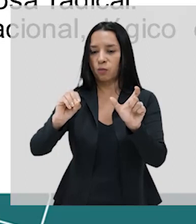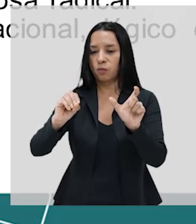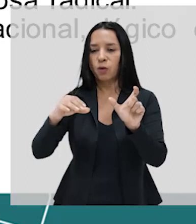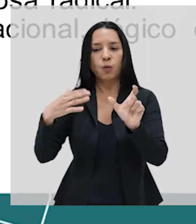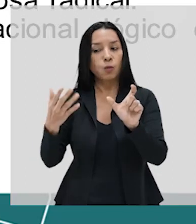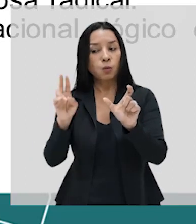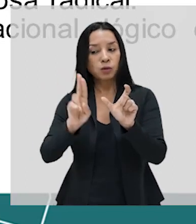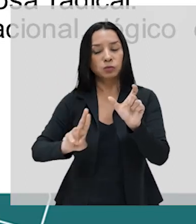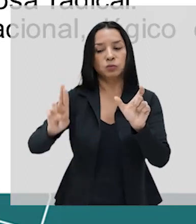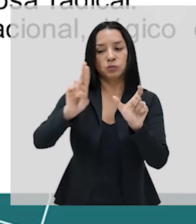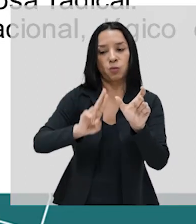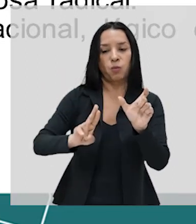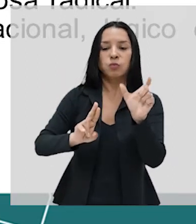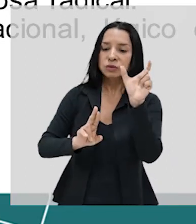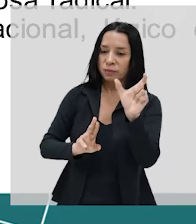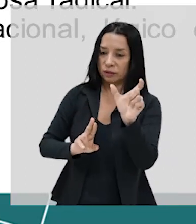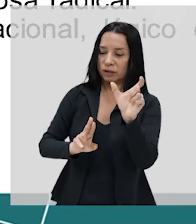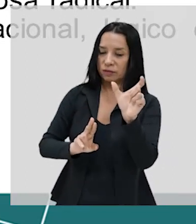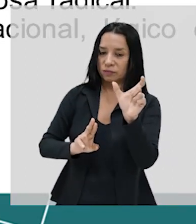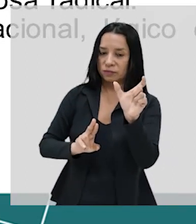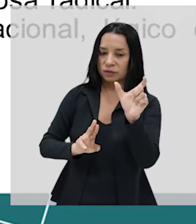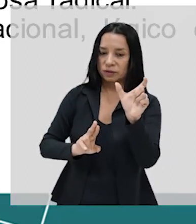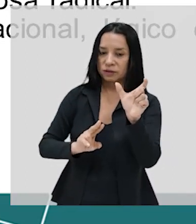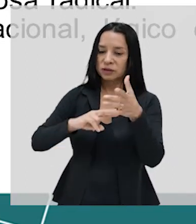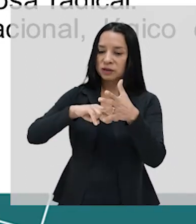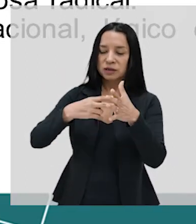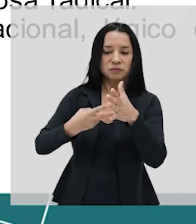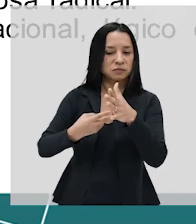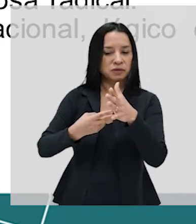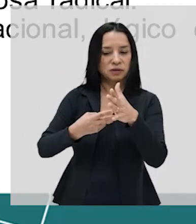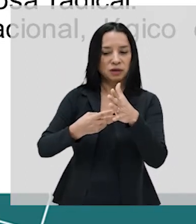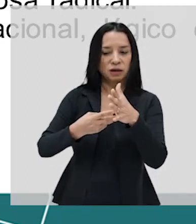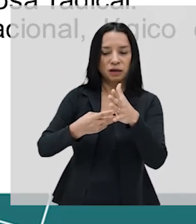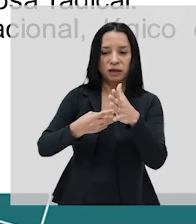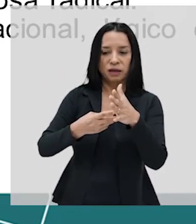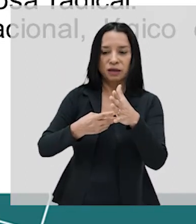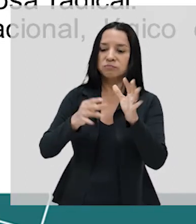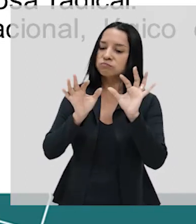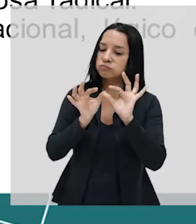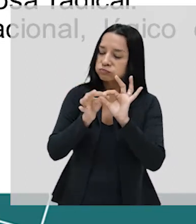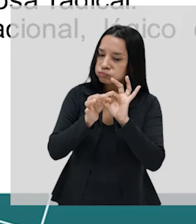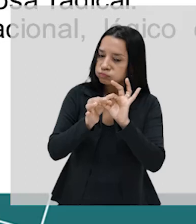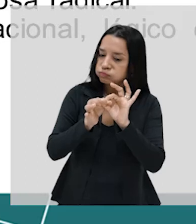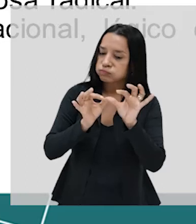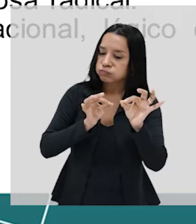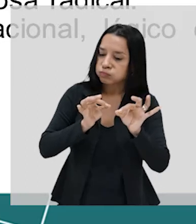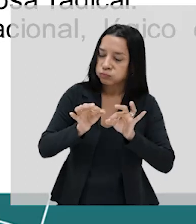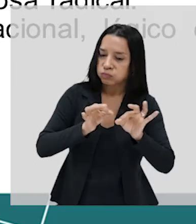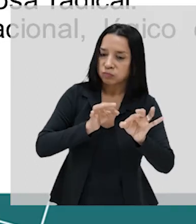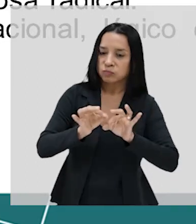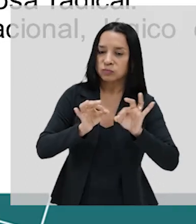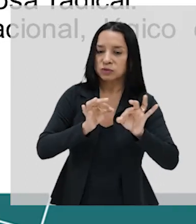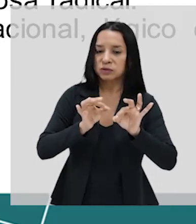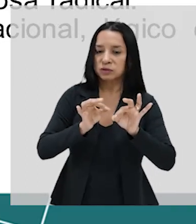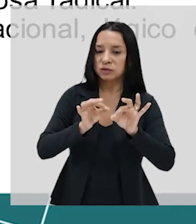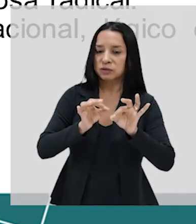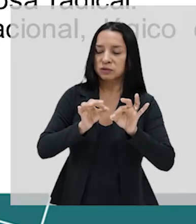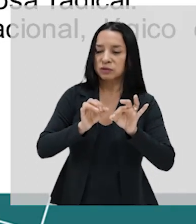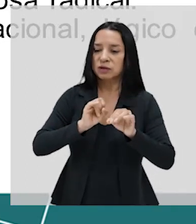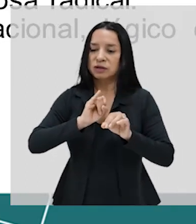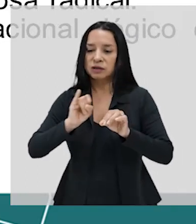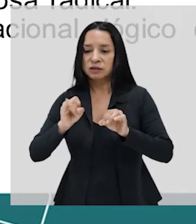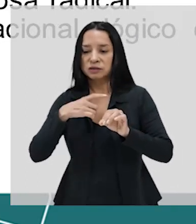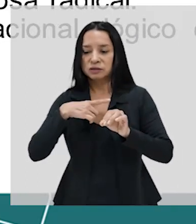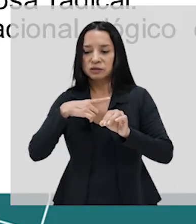feita de qualquer jeito. Bom, a sistematização ela dá uma ideia de organização. Bom, se você pega os períodos da